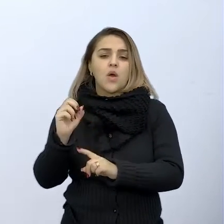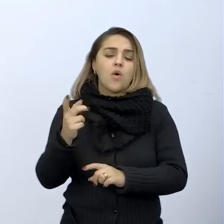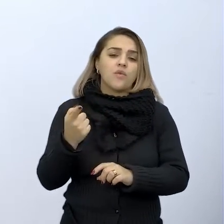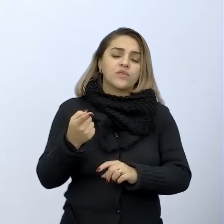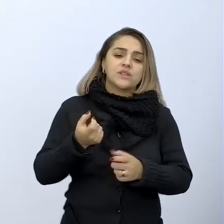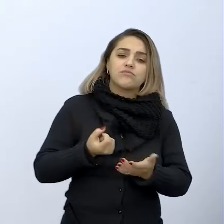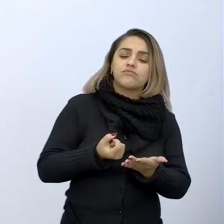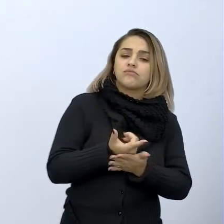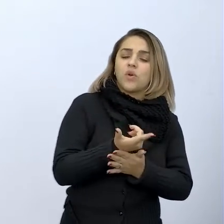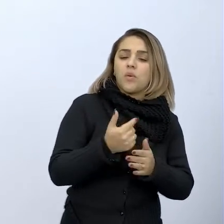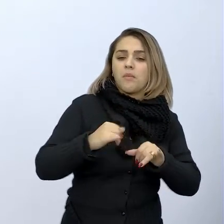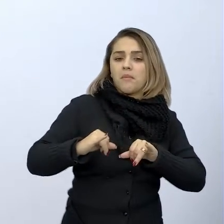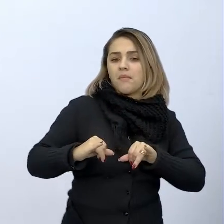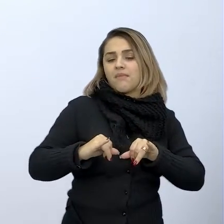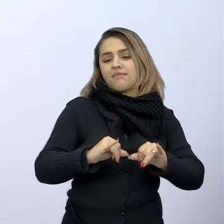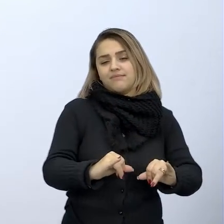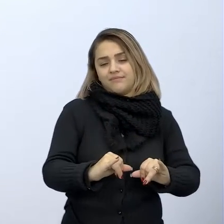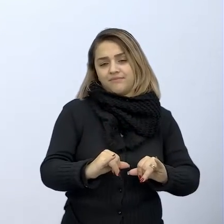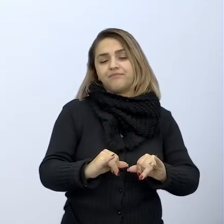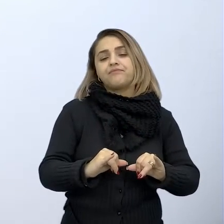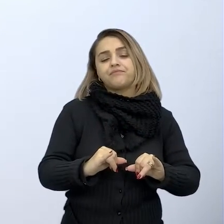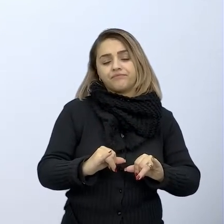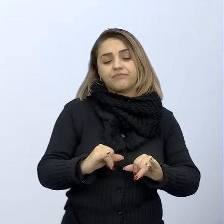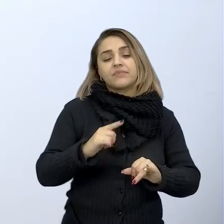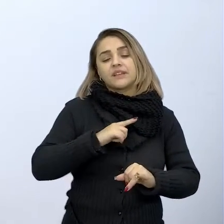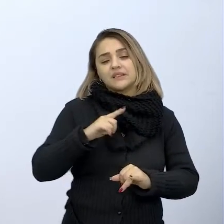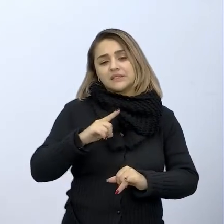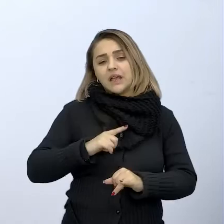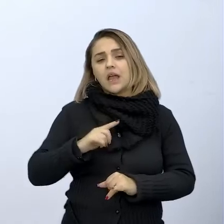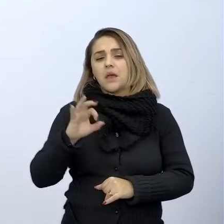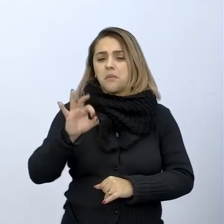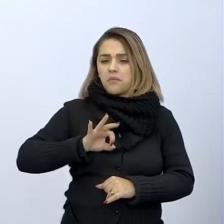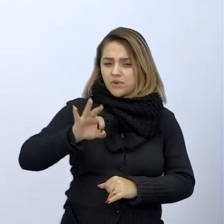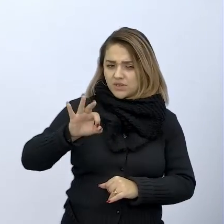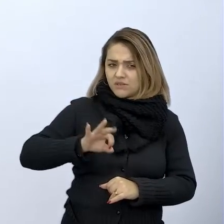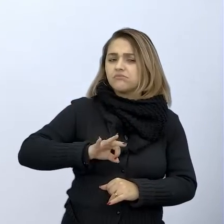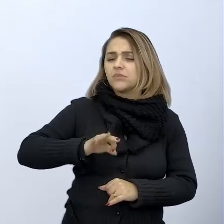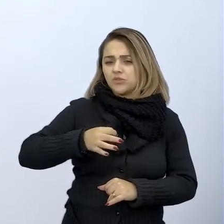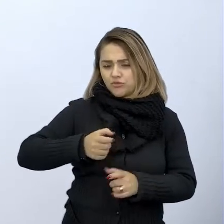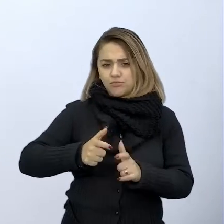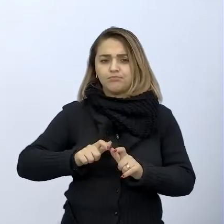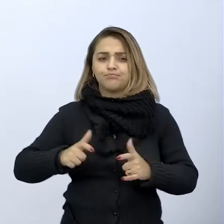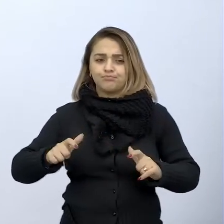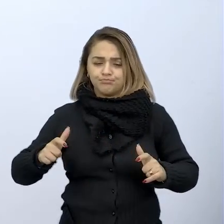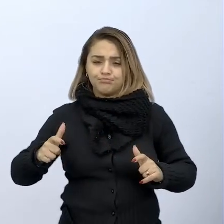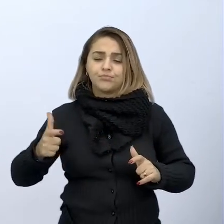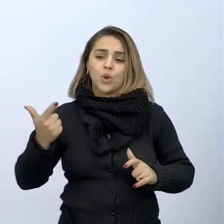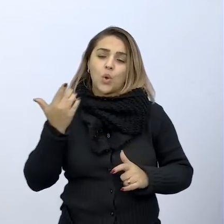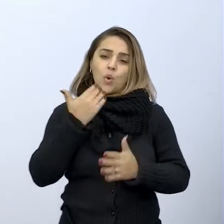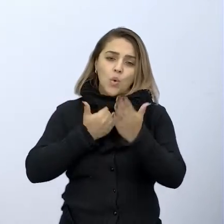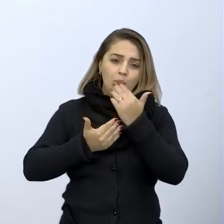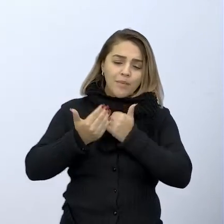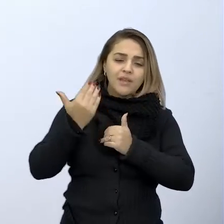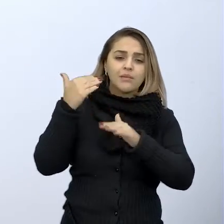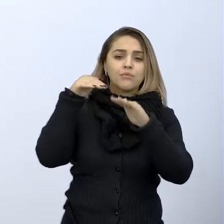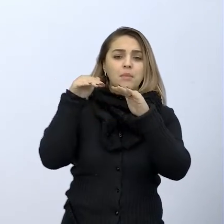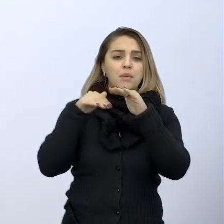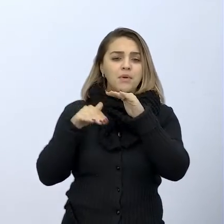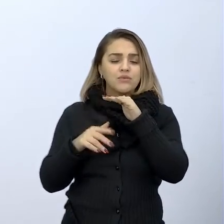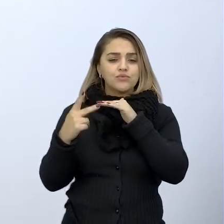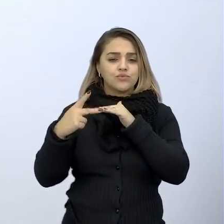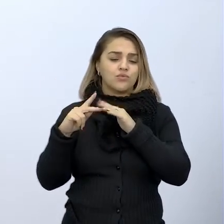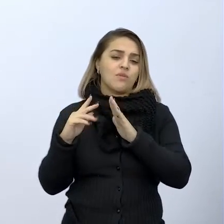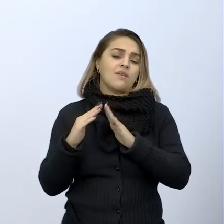supermercado, de modo que boa parte da comida que abastece a sua geladeira, a sua